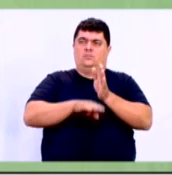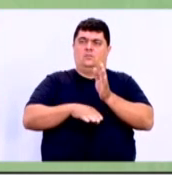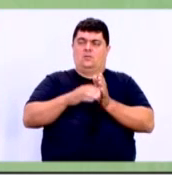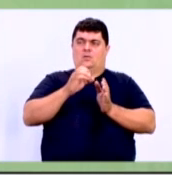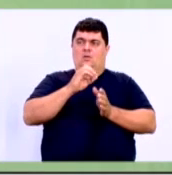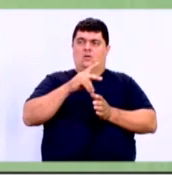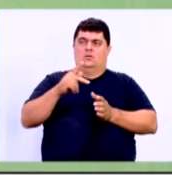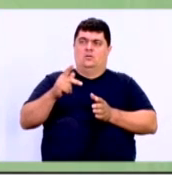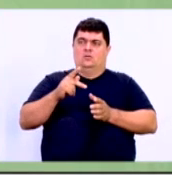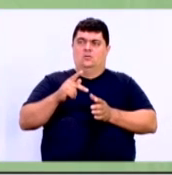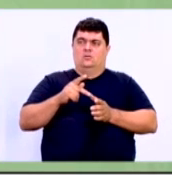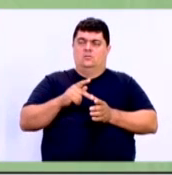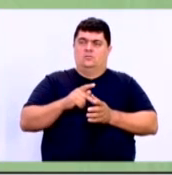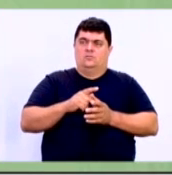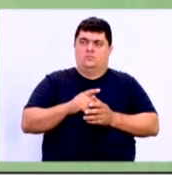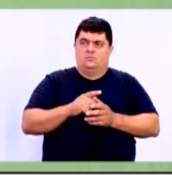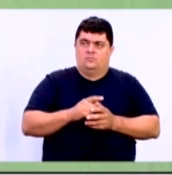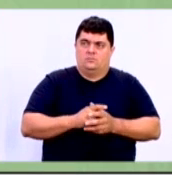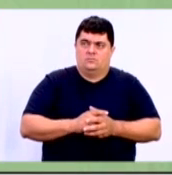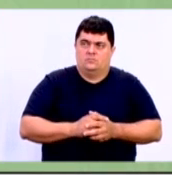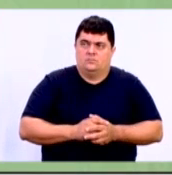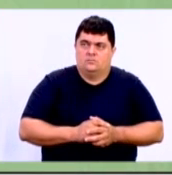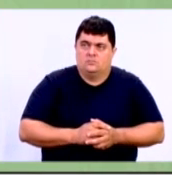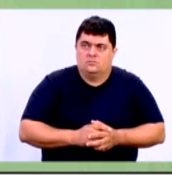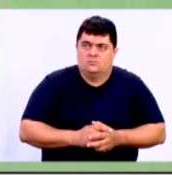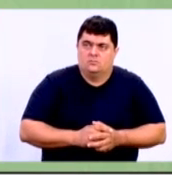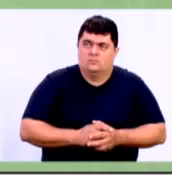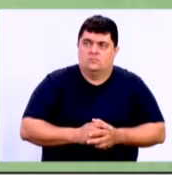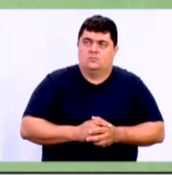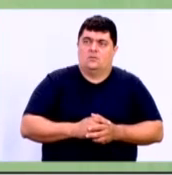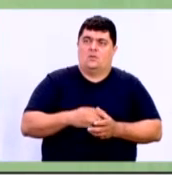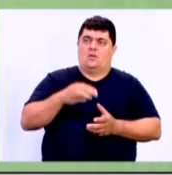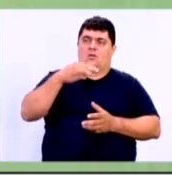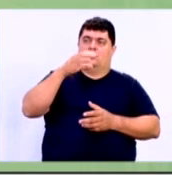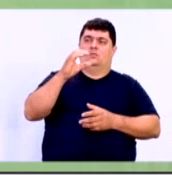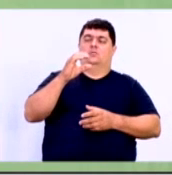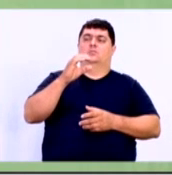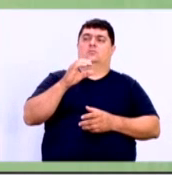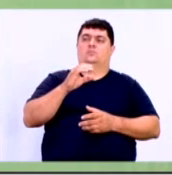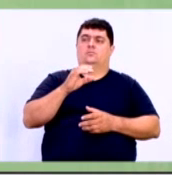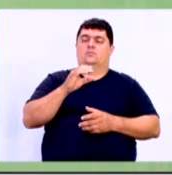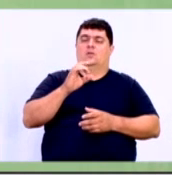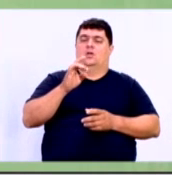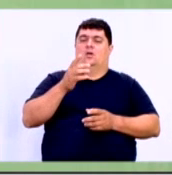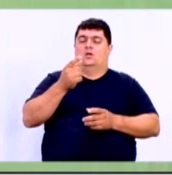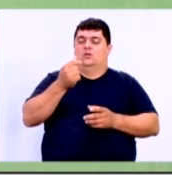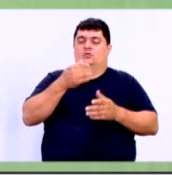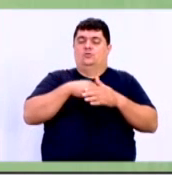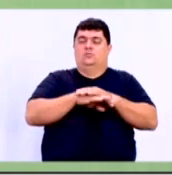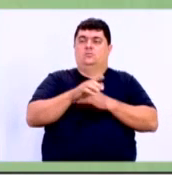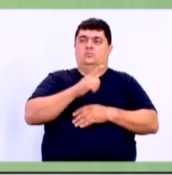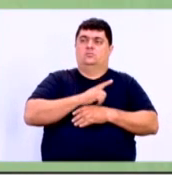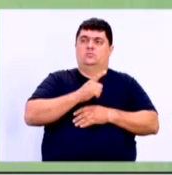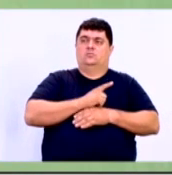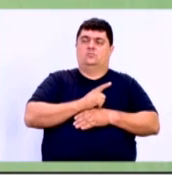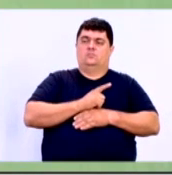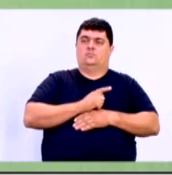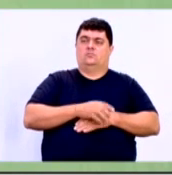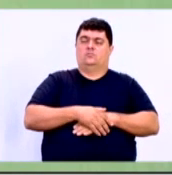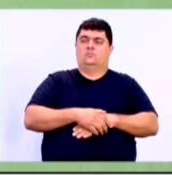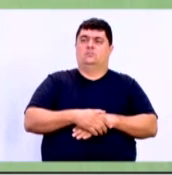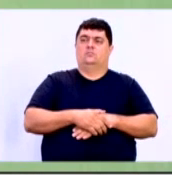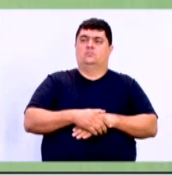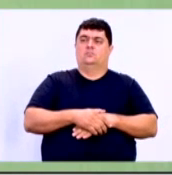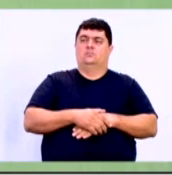que aqui é o CPV. A margem de contribuição. Margem de contribuição é o que sobrou. o que